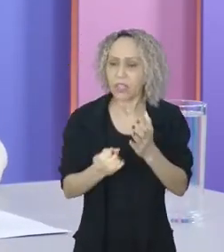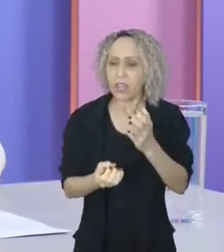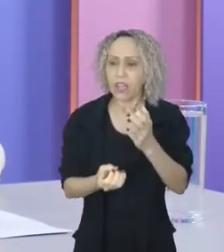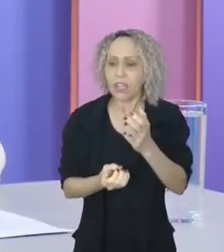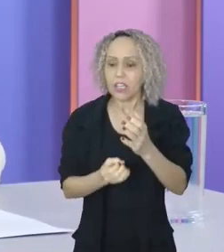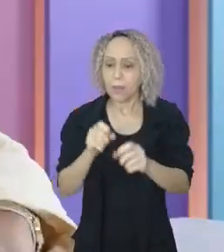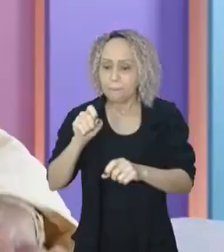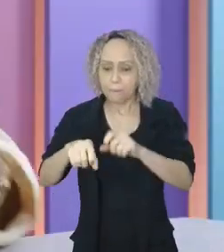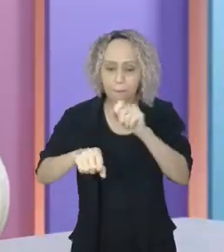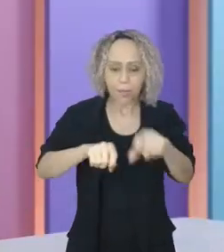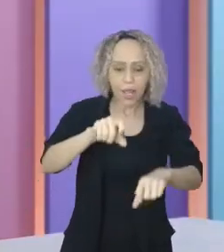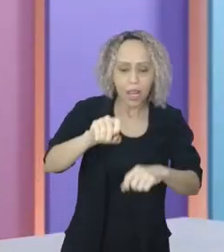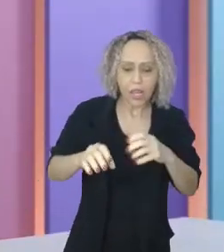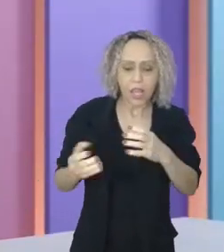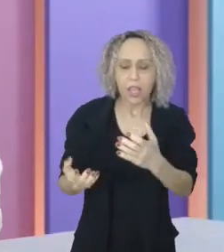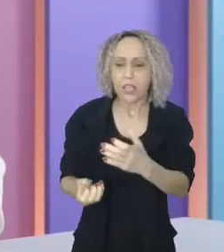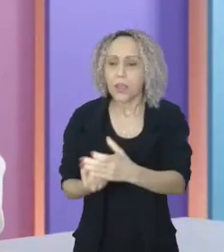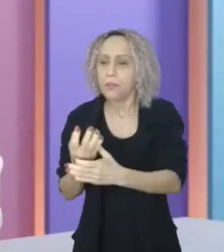no campo, né? O